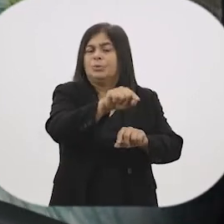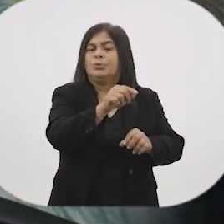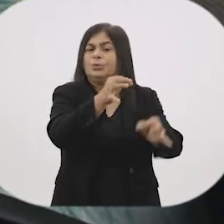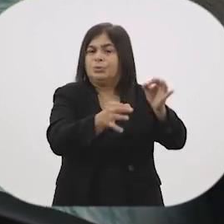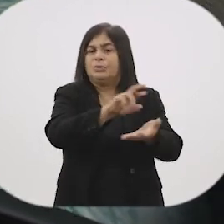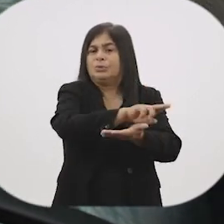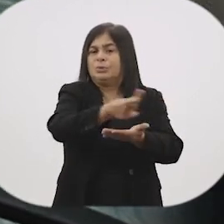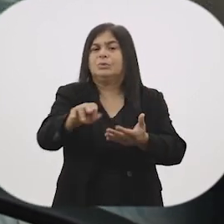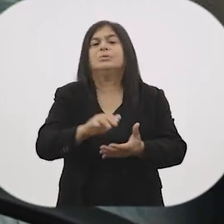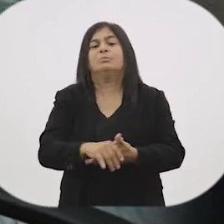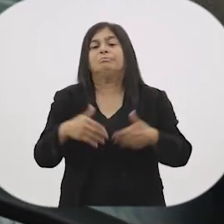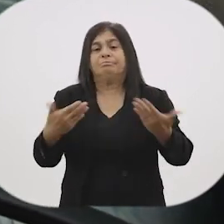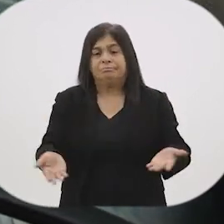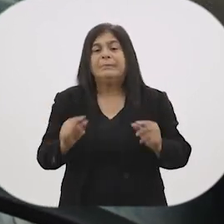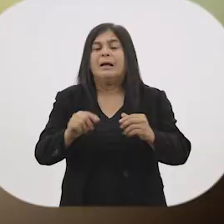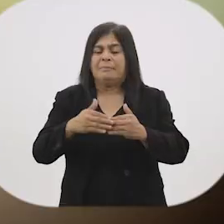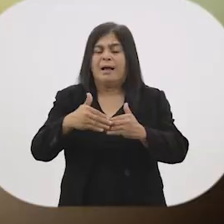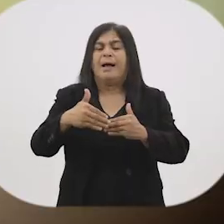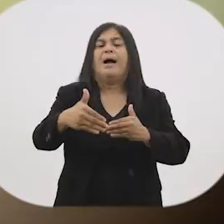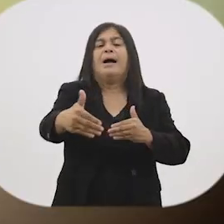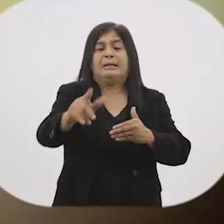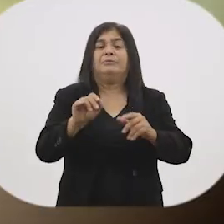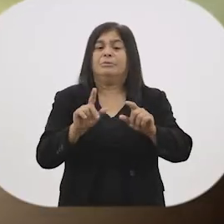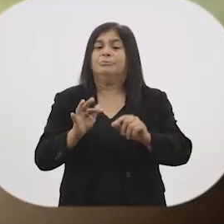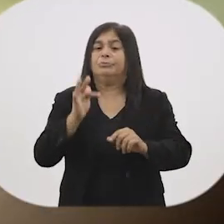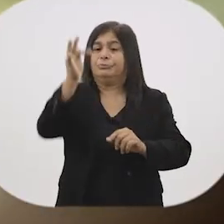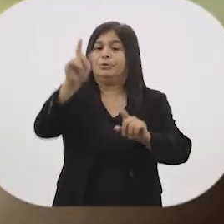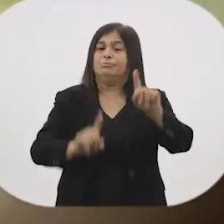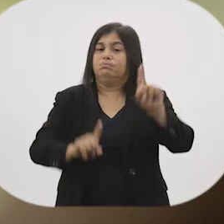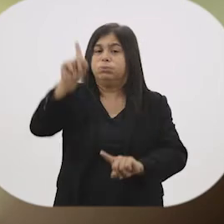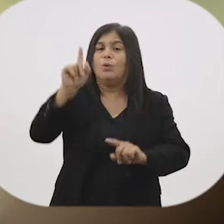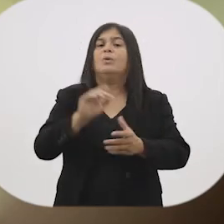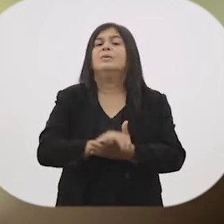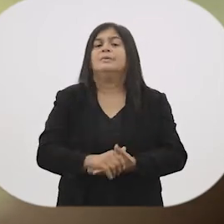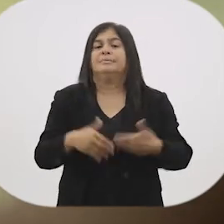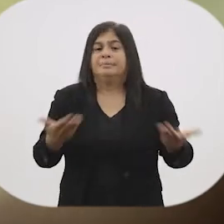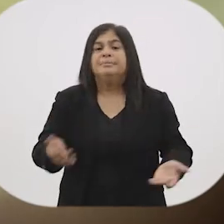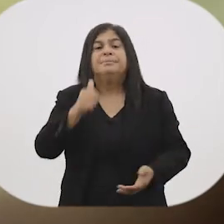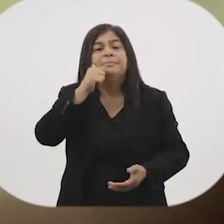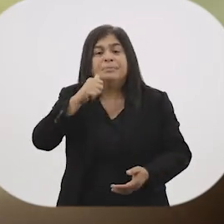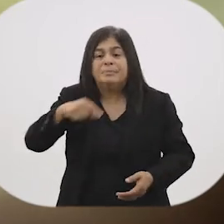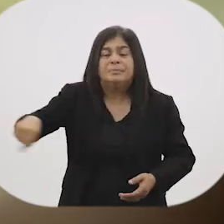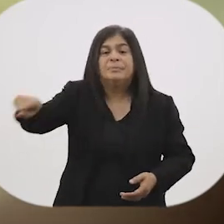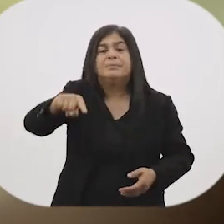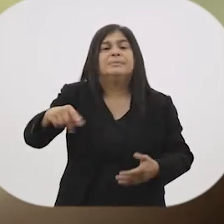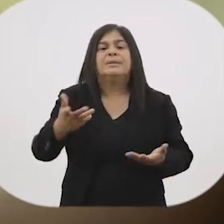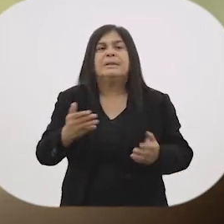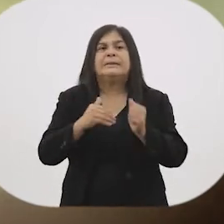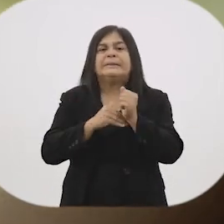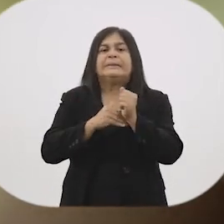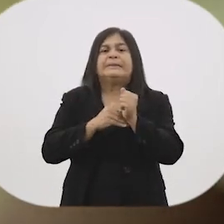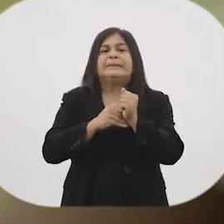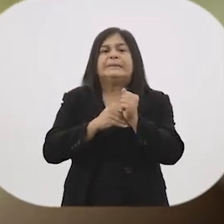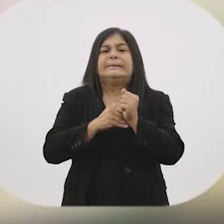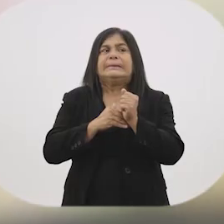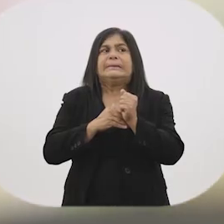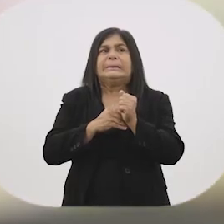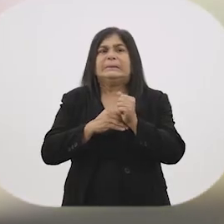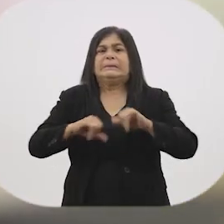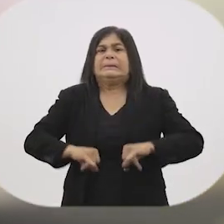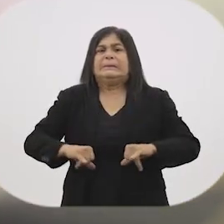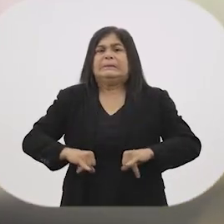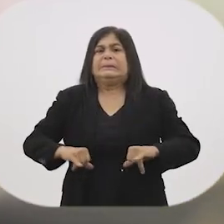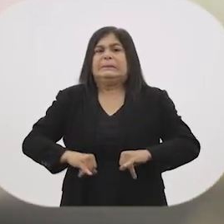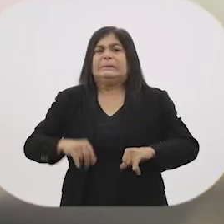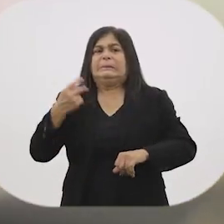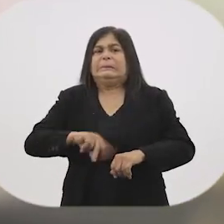e esses dados podem ser ainda mais alarmantes visto que muitas mulheres não chegam a denunciar os crimes